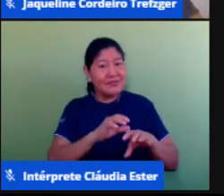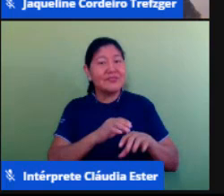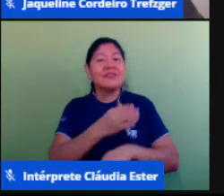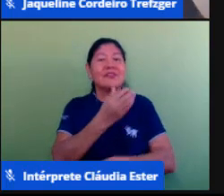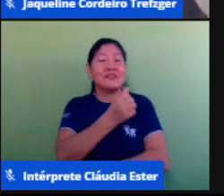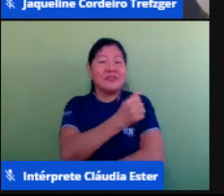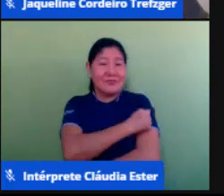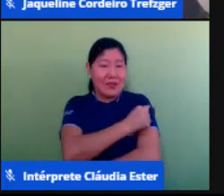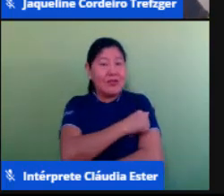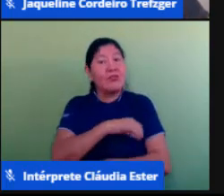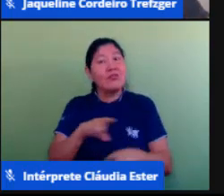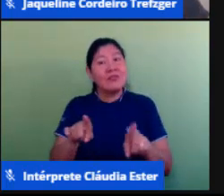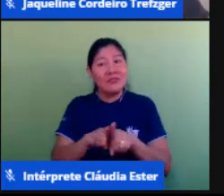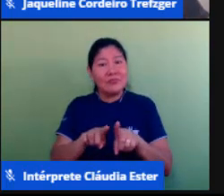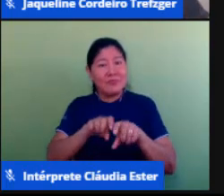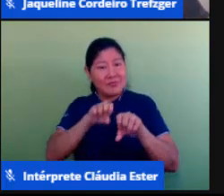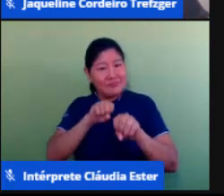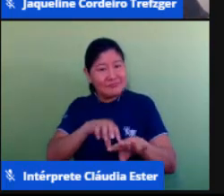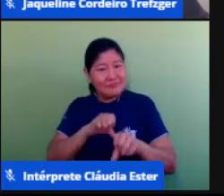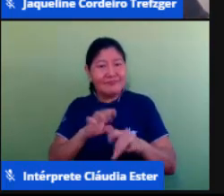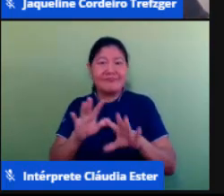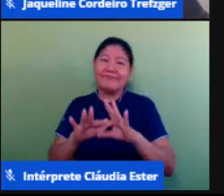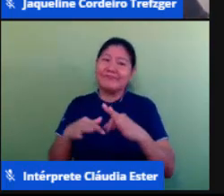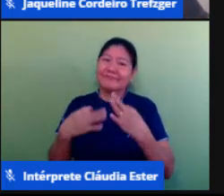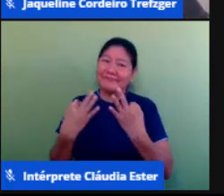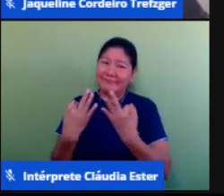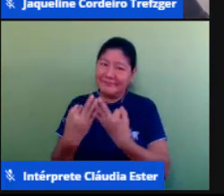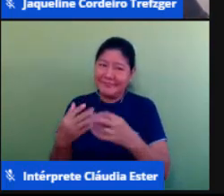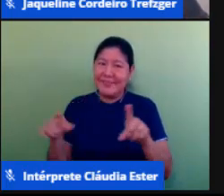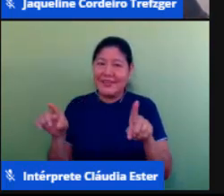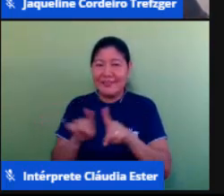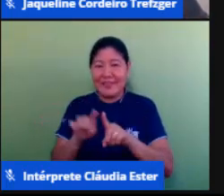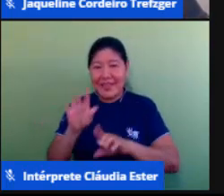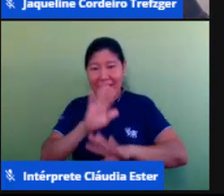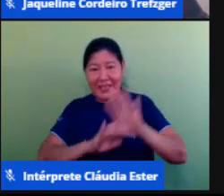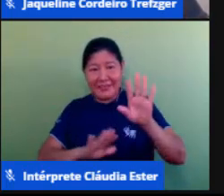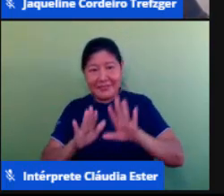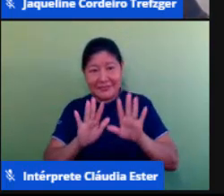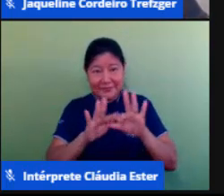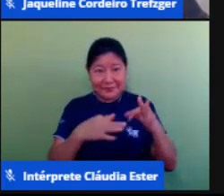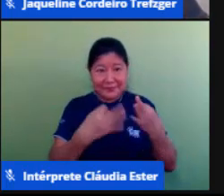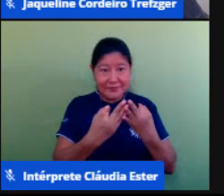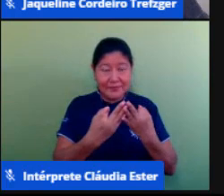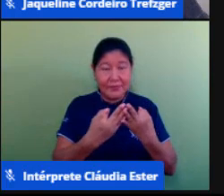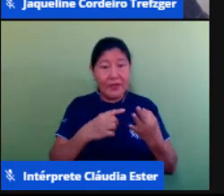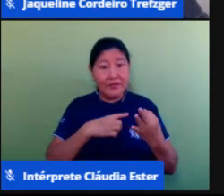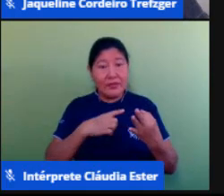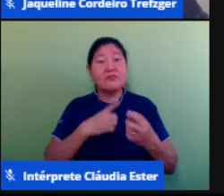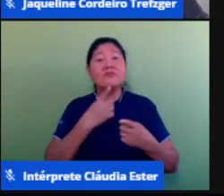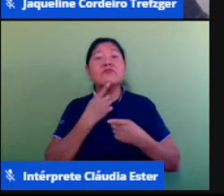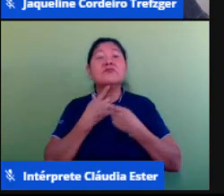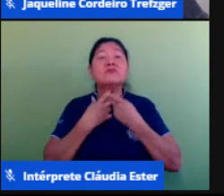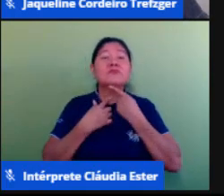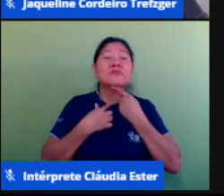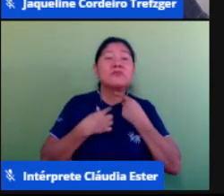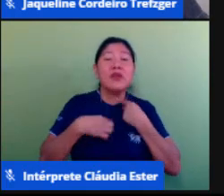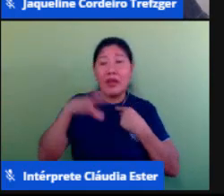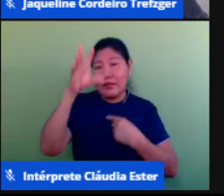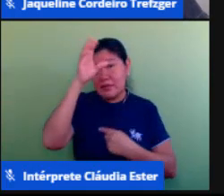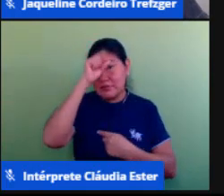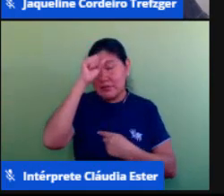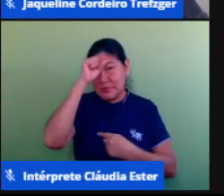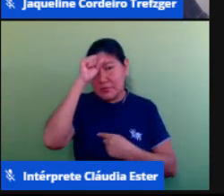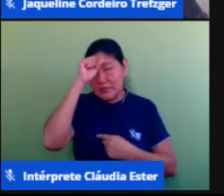a família também, quando precisa, sabe? Se a família se interessa, eu não corro, eu